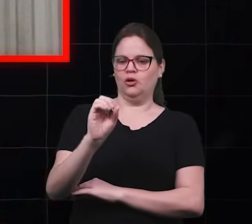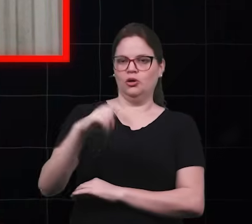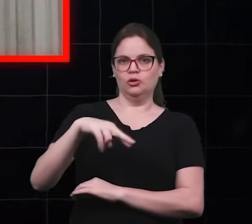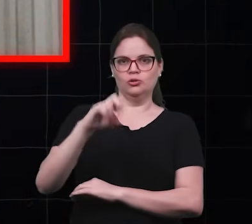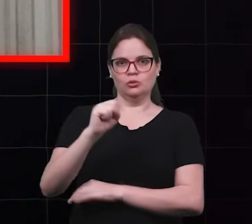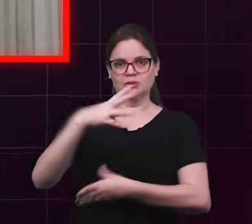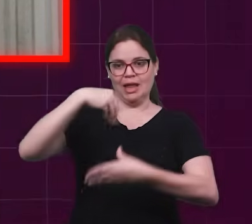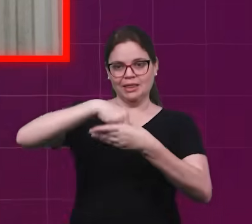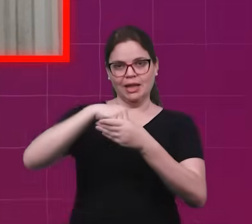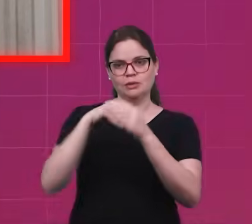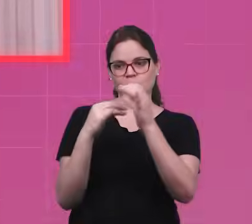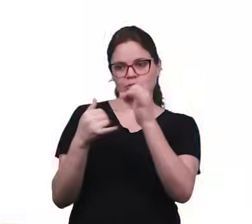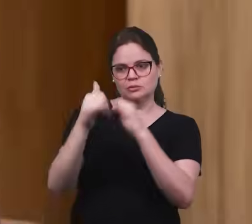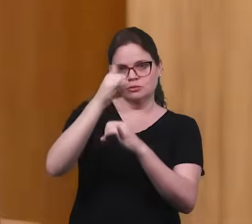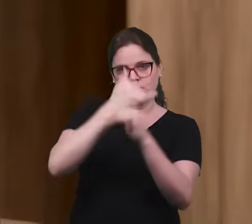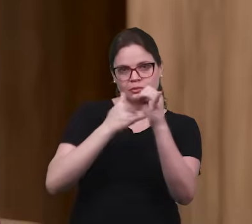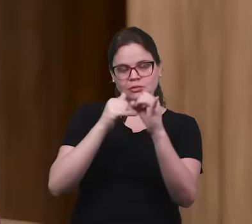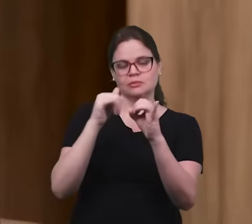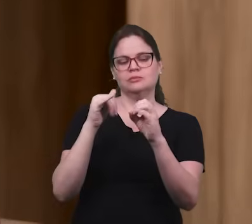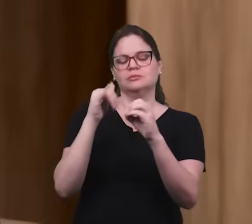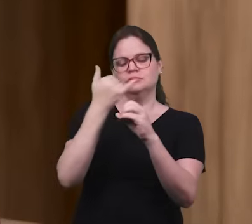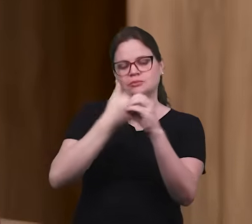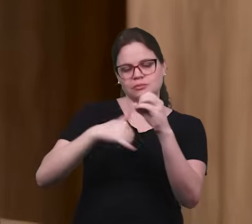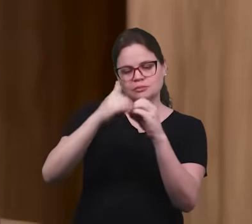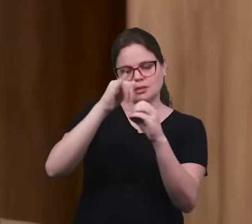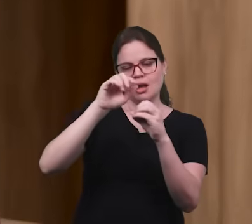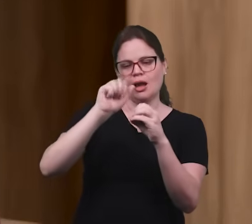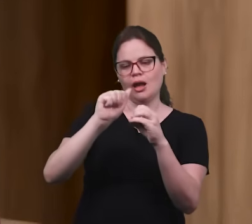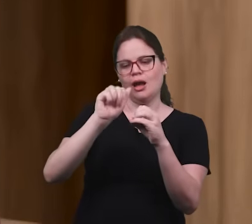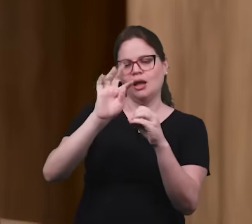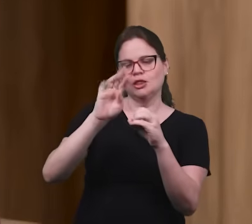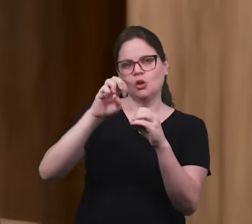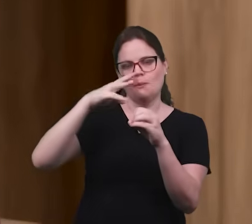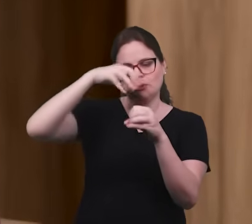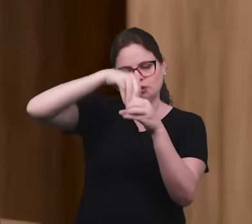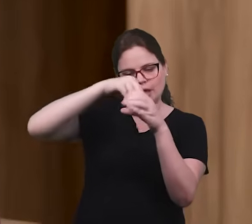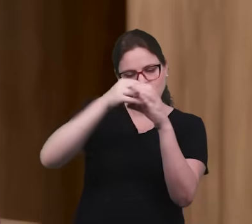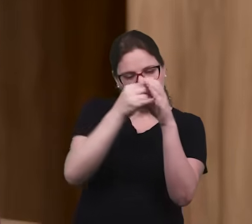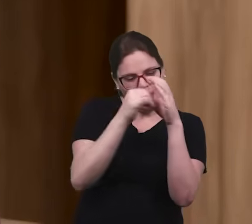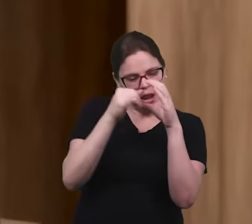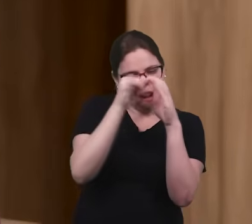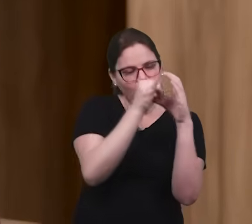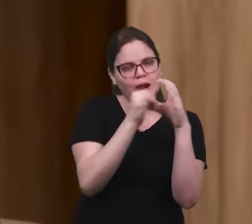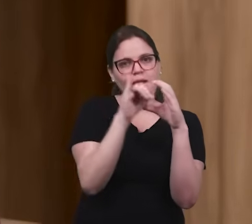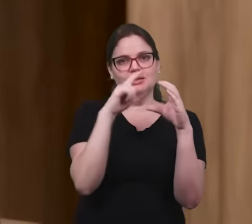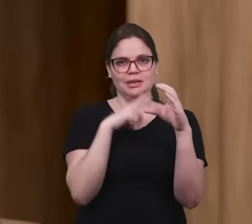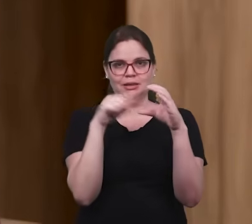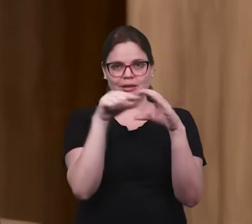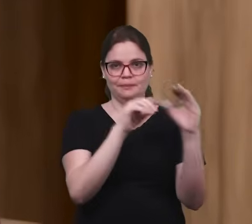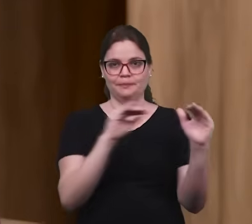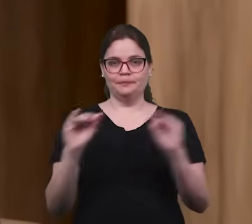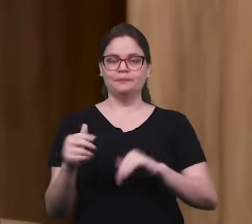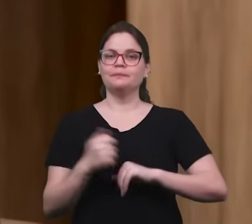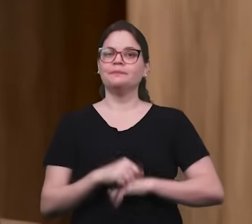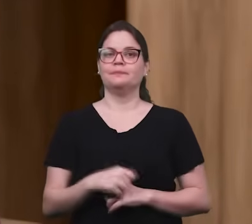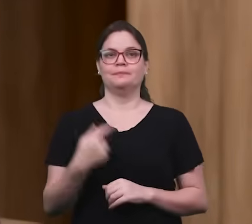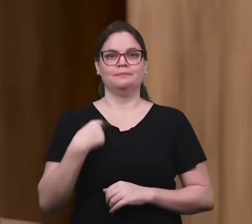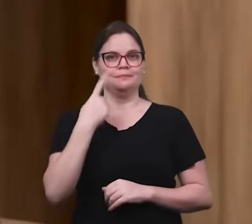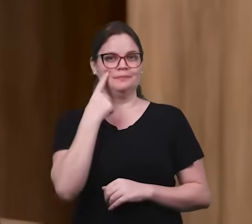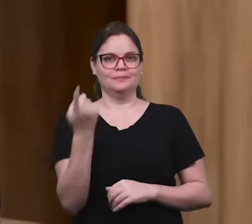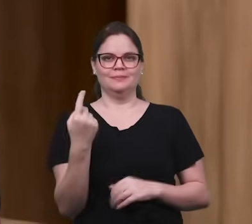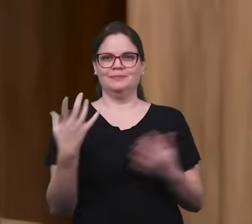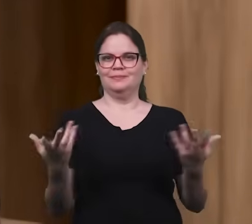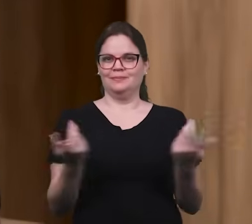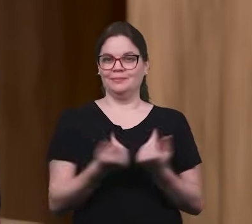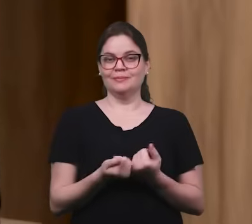dos átomos. Muito bem, maravilha. É um aspecto bem interessante esse trazido, né? Quando a gente fala